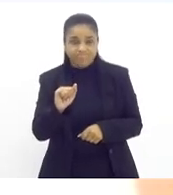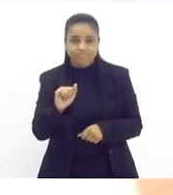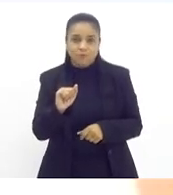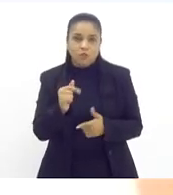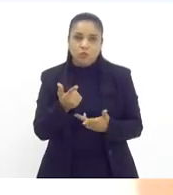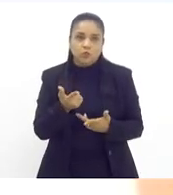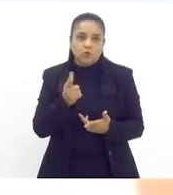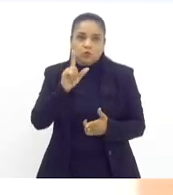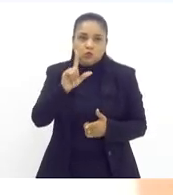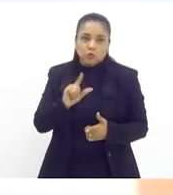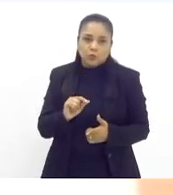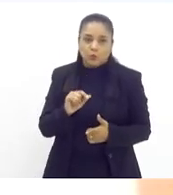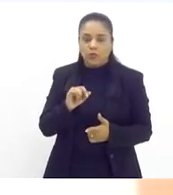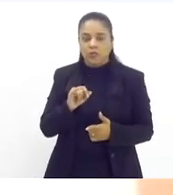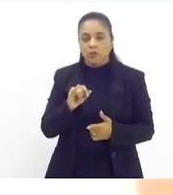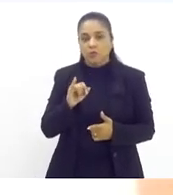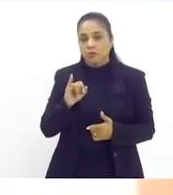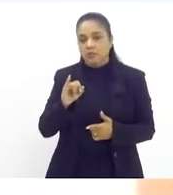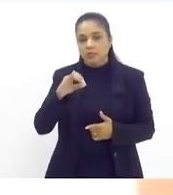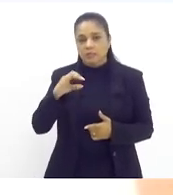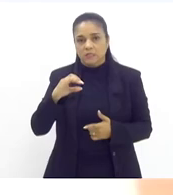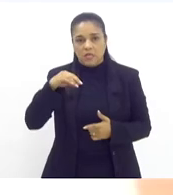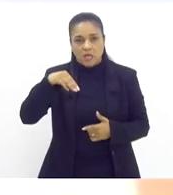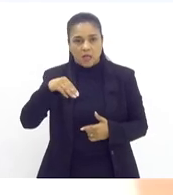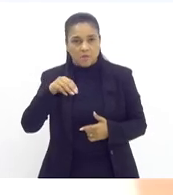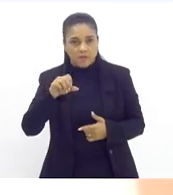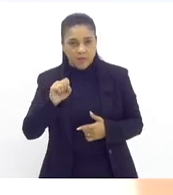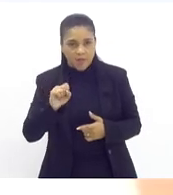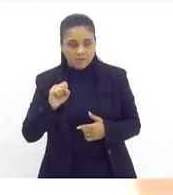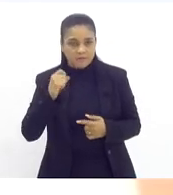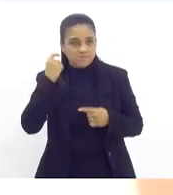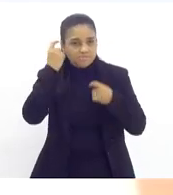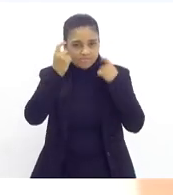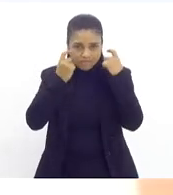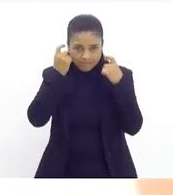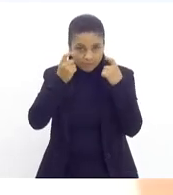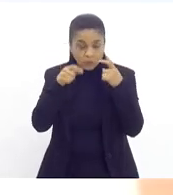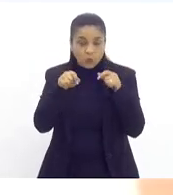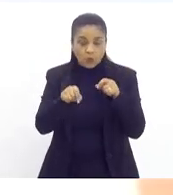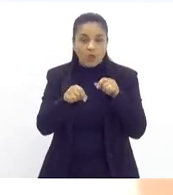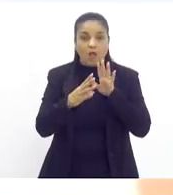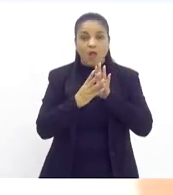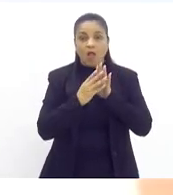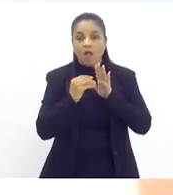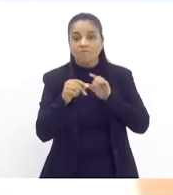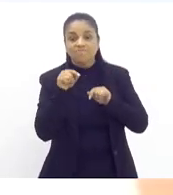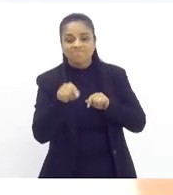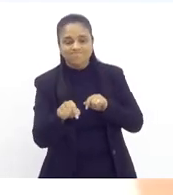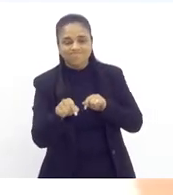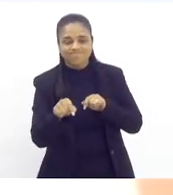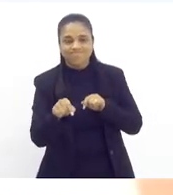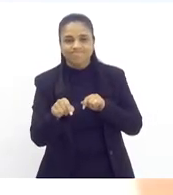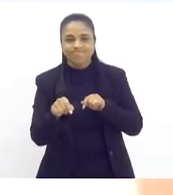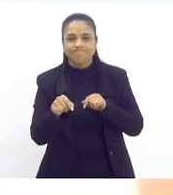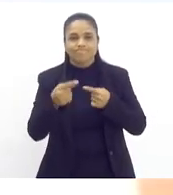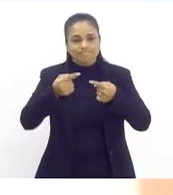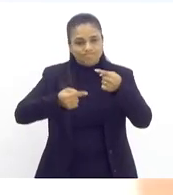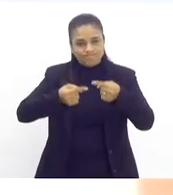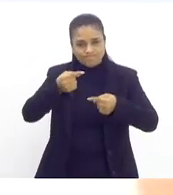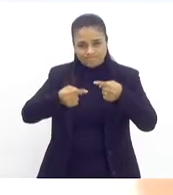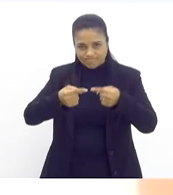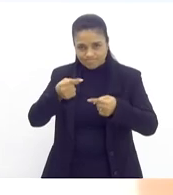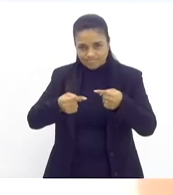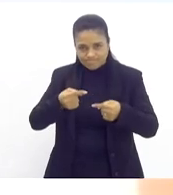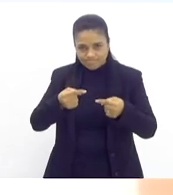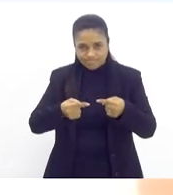por exemplo, do ICMS. Essa complexidade se reflete na discussão, não elimina a complexidade do